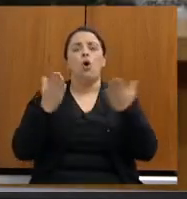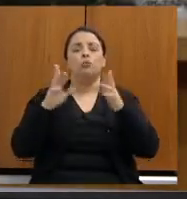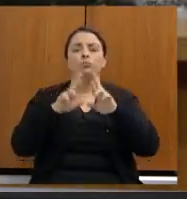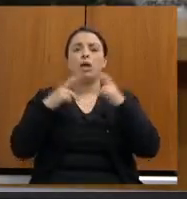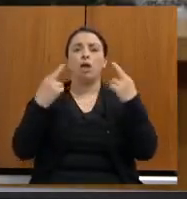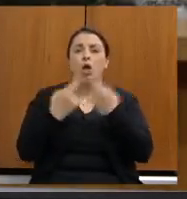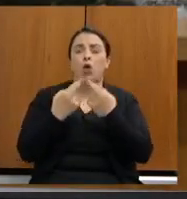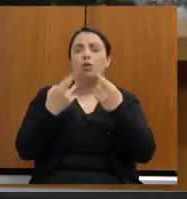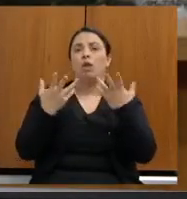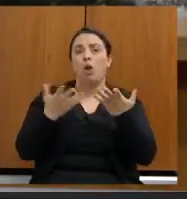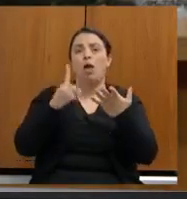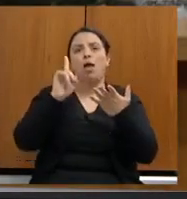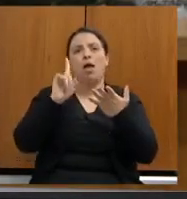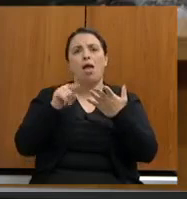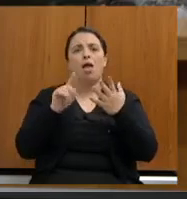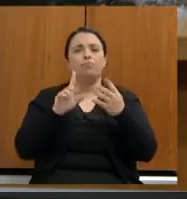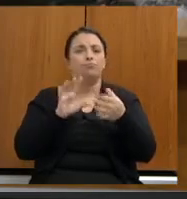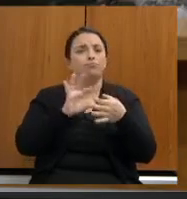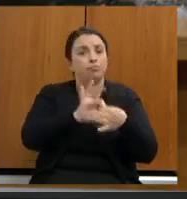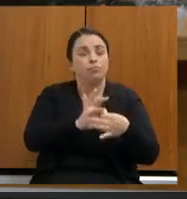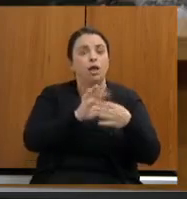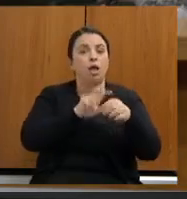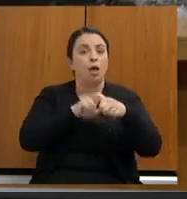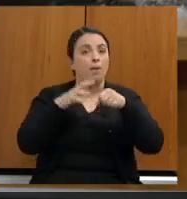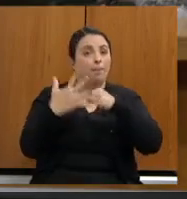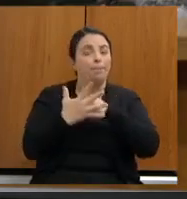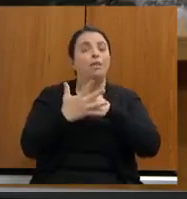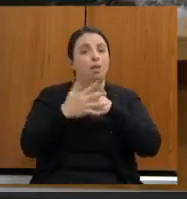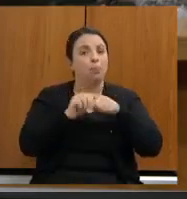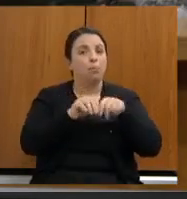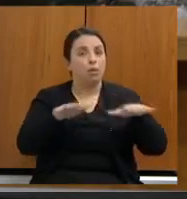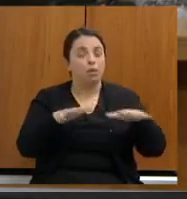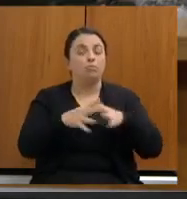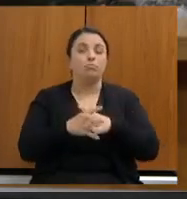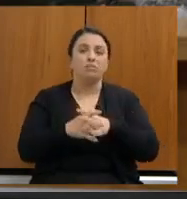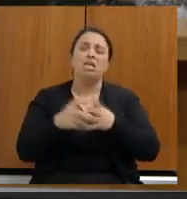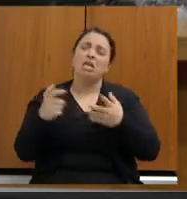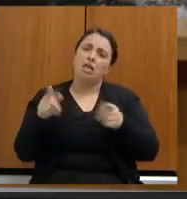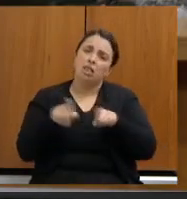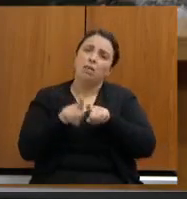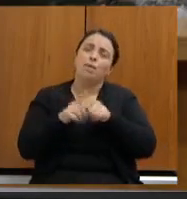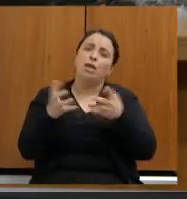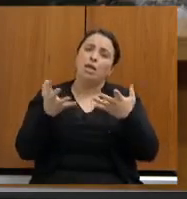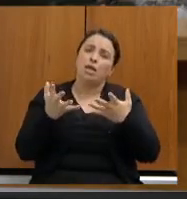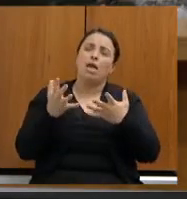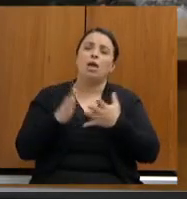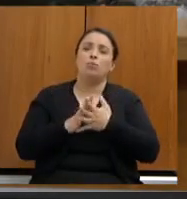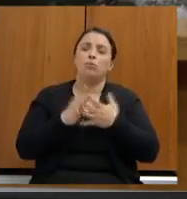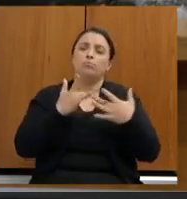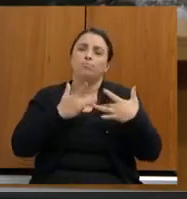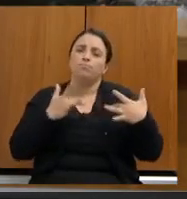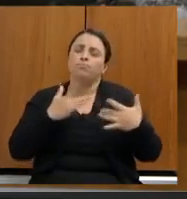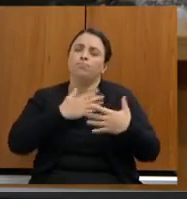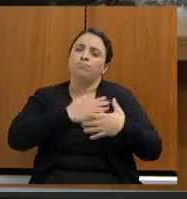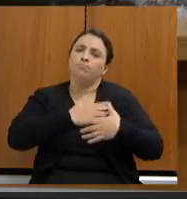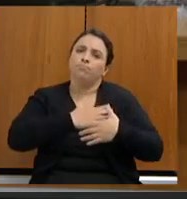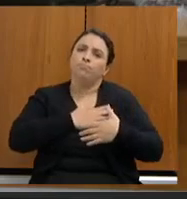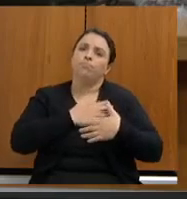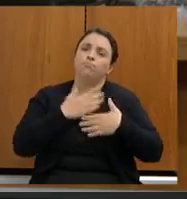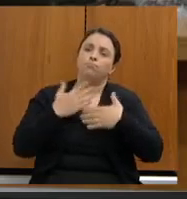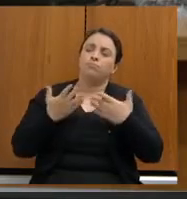e quero aqui também prestar as minhas condolências aos Bombeiros Militares e